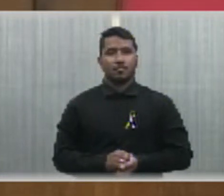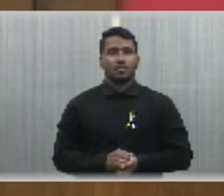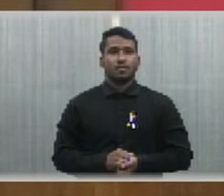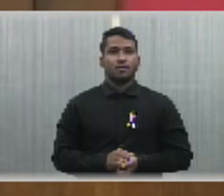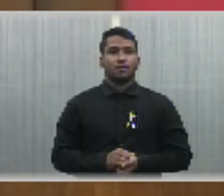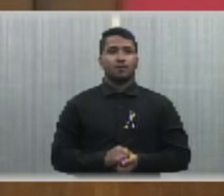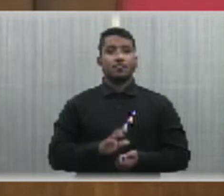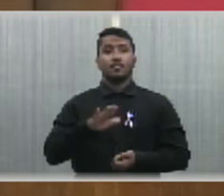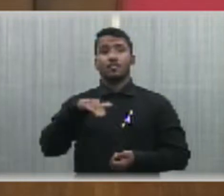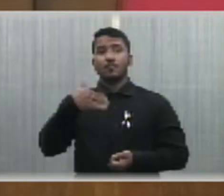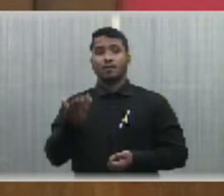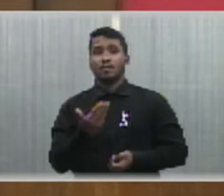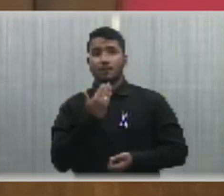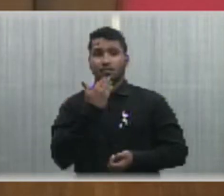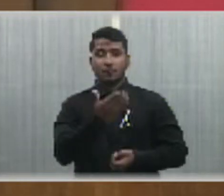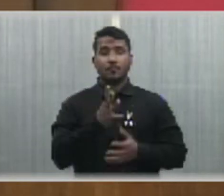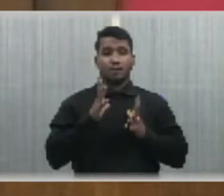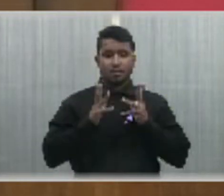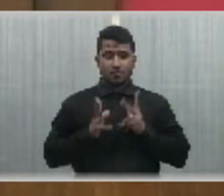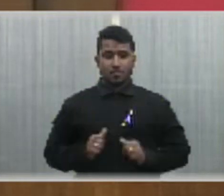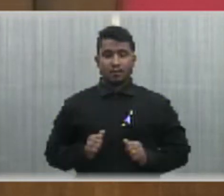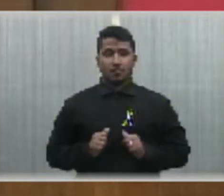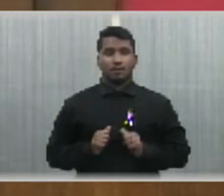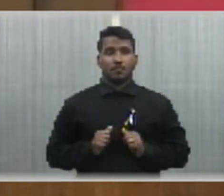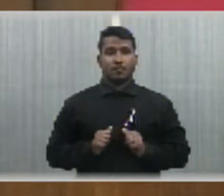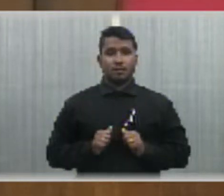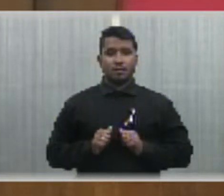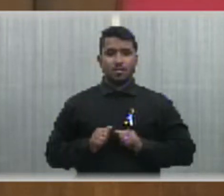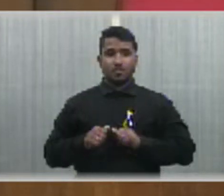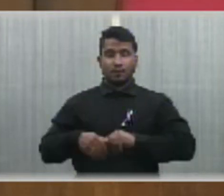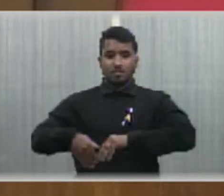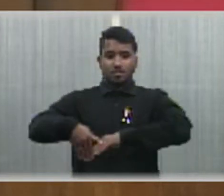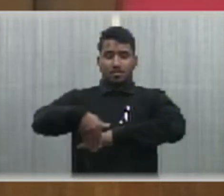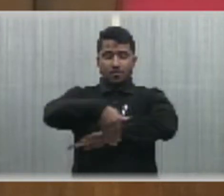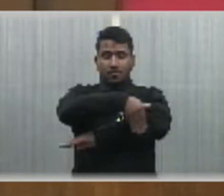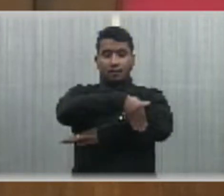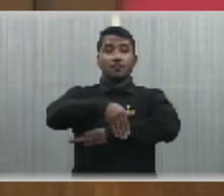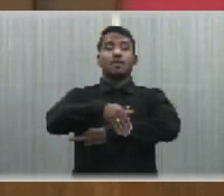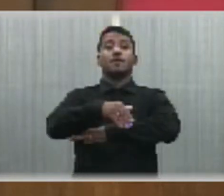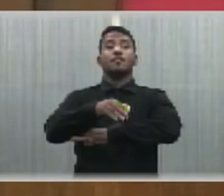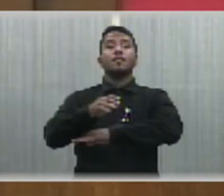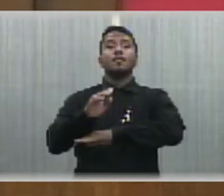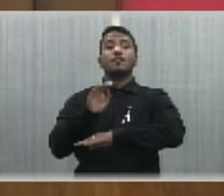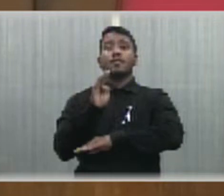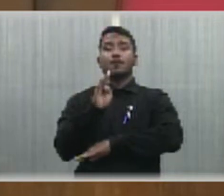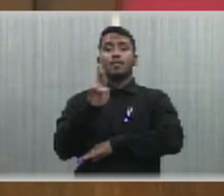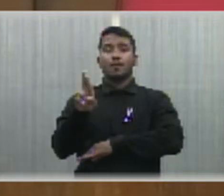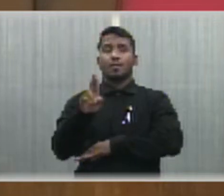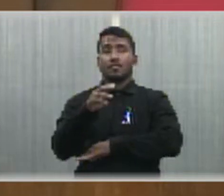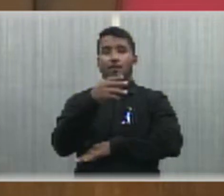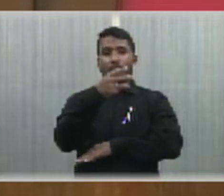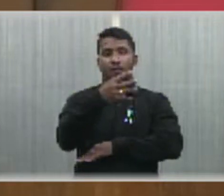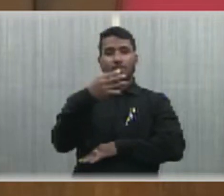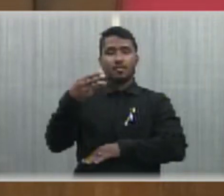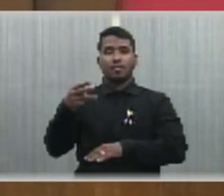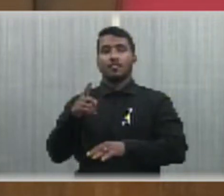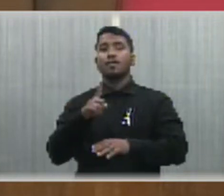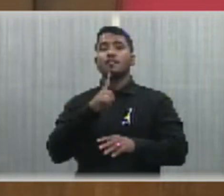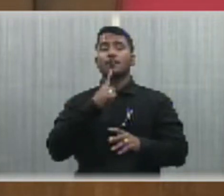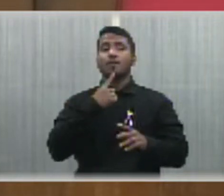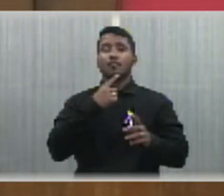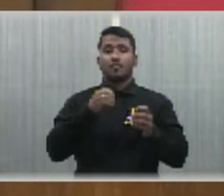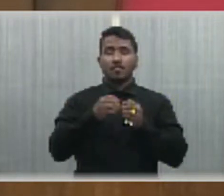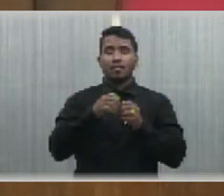o qual solicita limpeza do acostamento da BR-343 próximo ao Rodoanel de